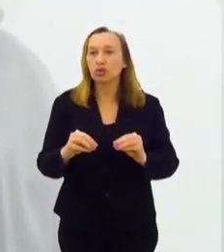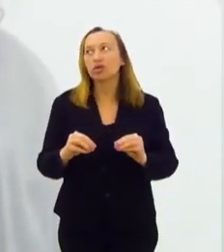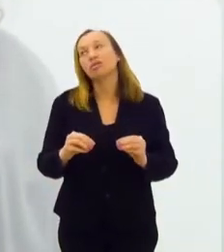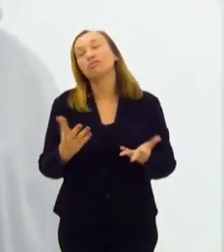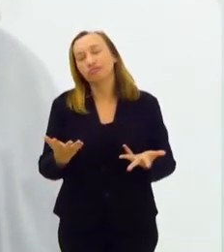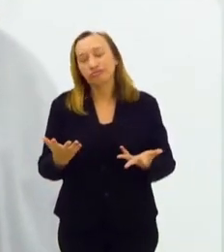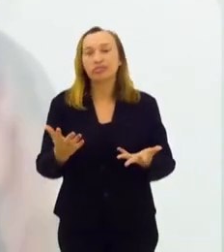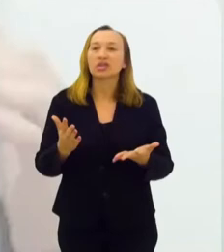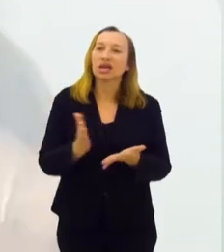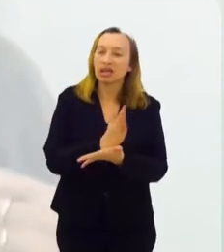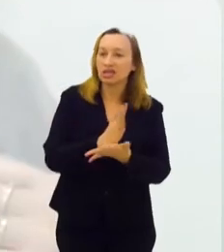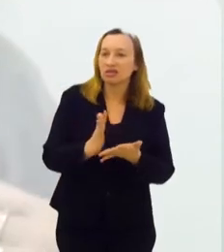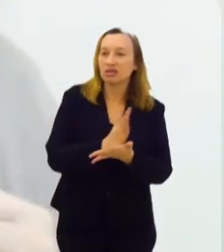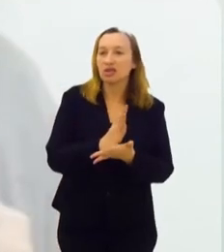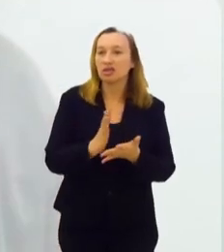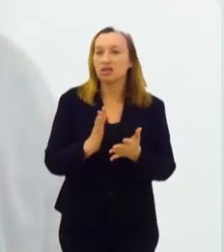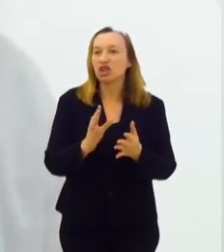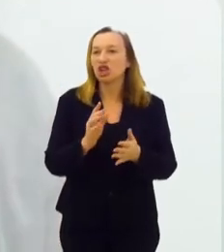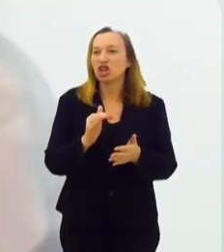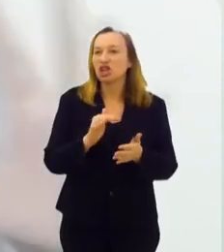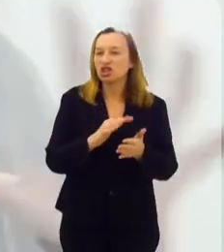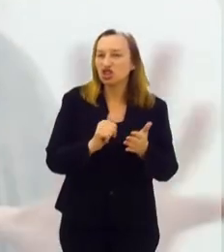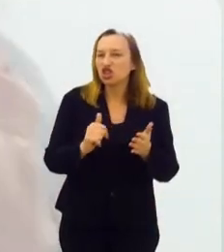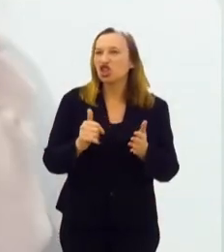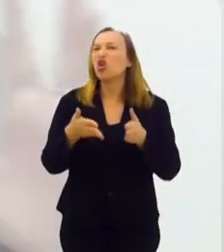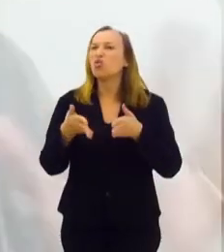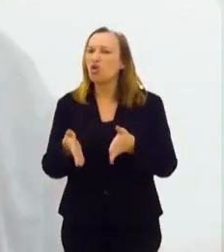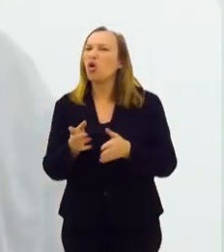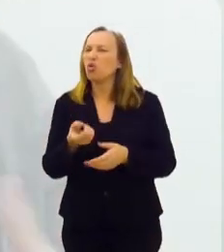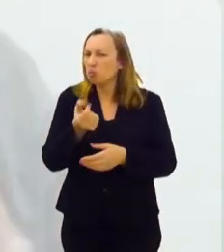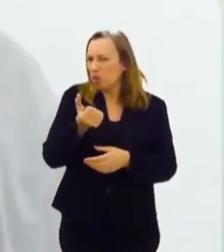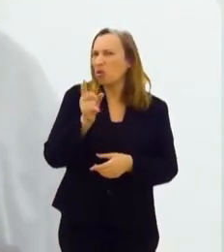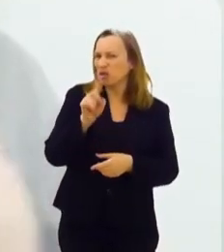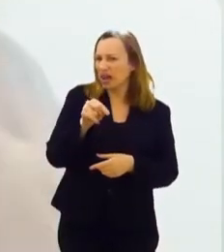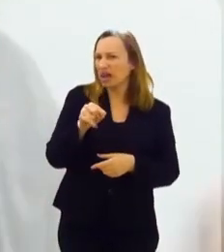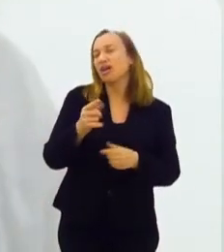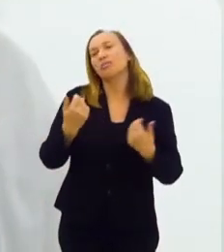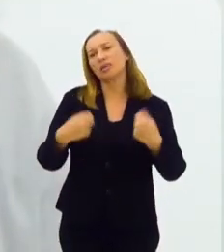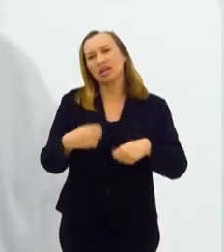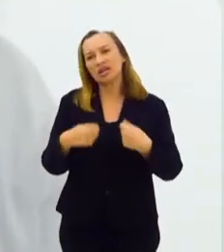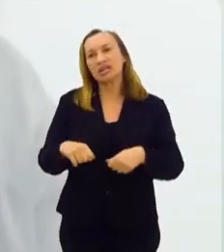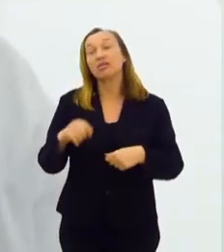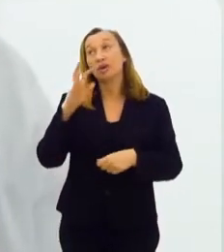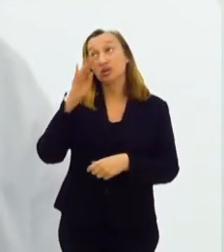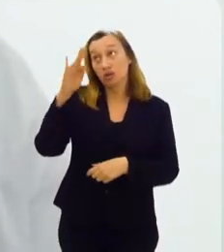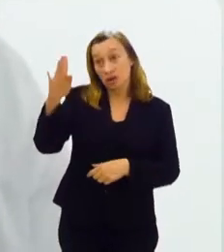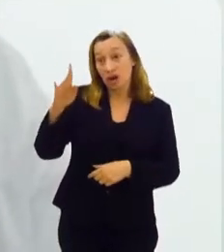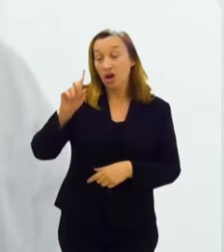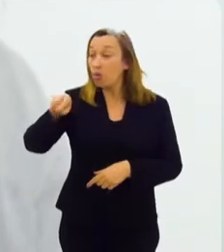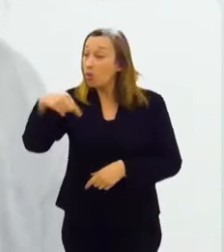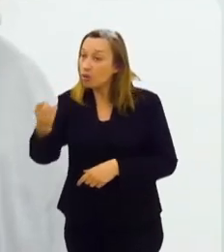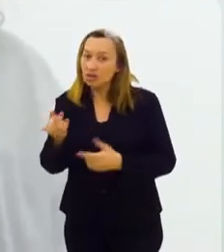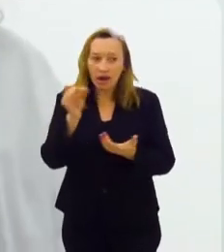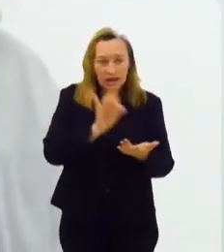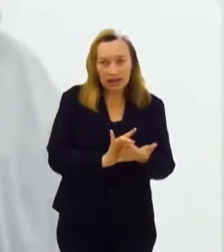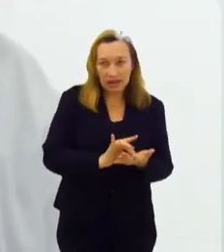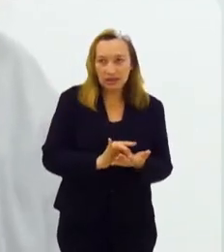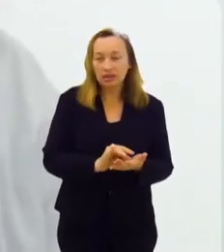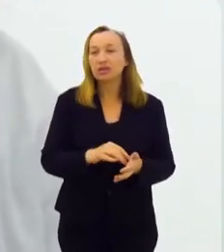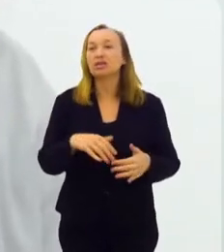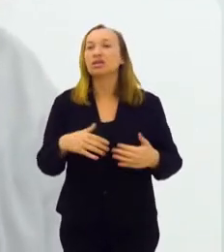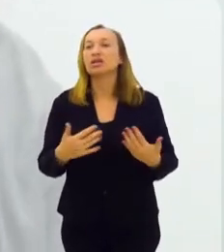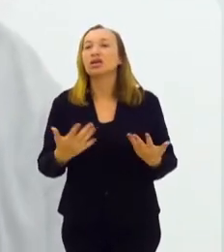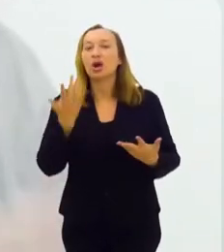da digitalização de tudo, também, às vezes, tira, né, tira um pouco do encanto, do Exato. verniz que a gente precisa aí para poder sonhar